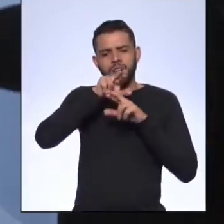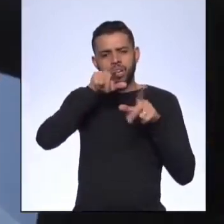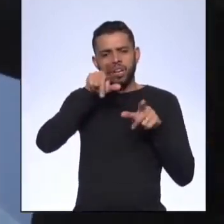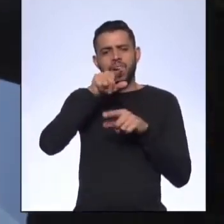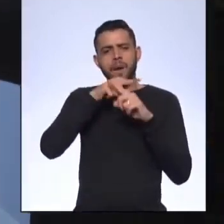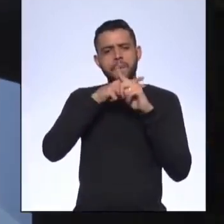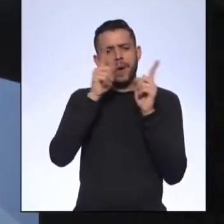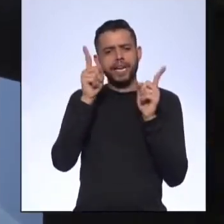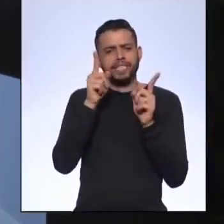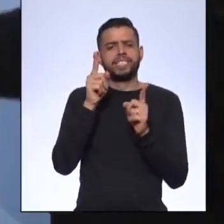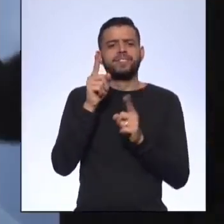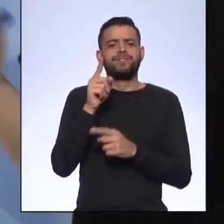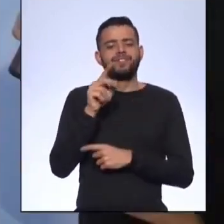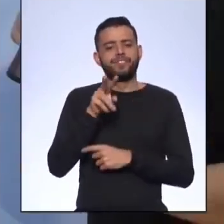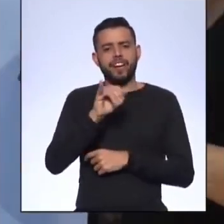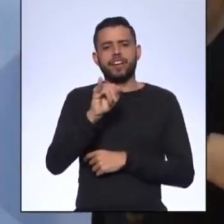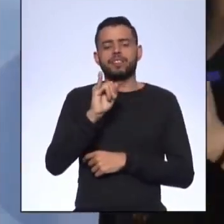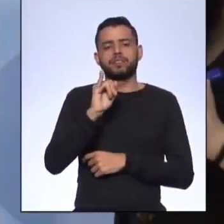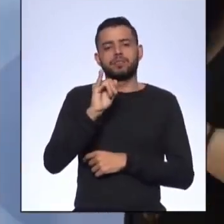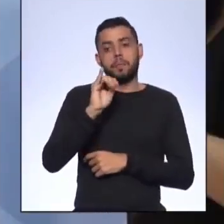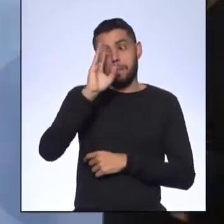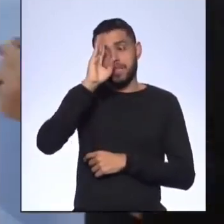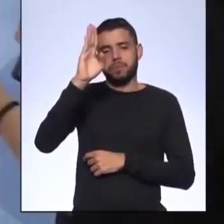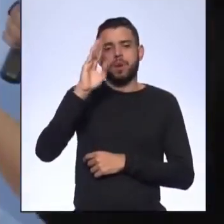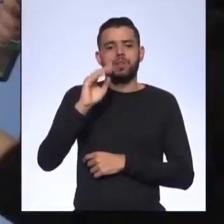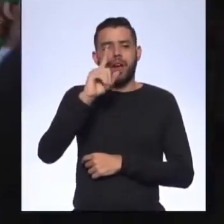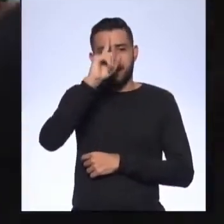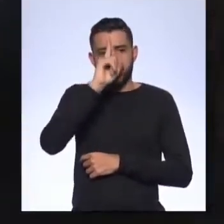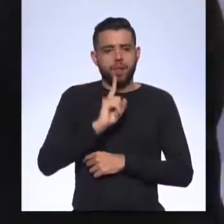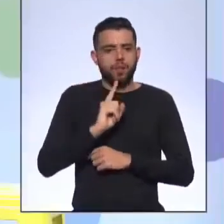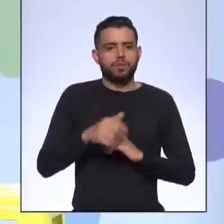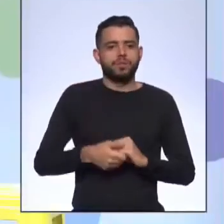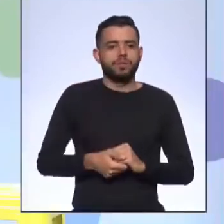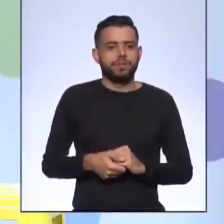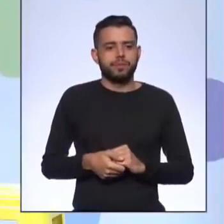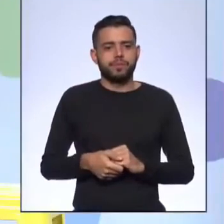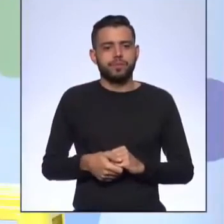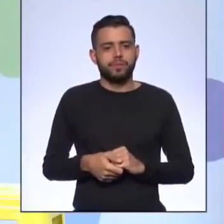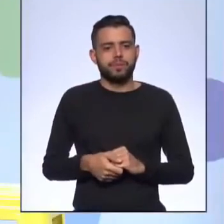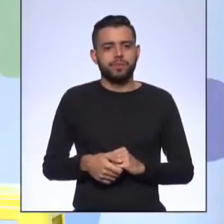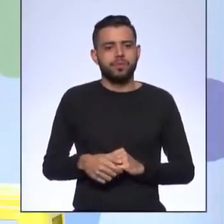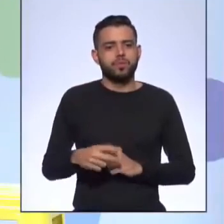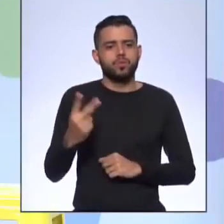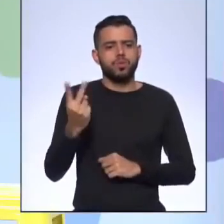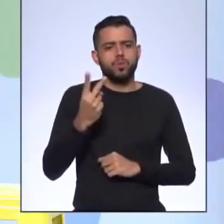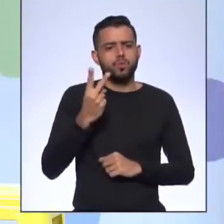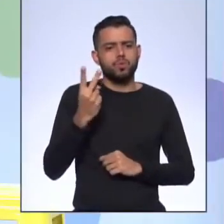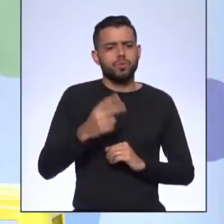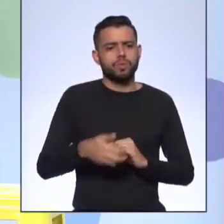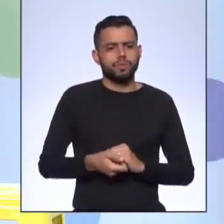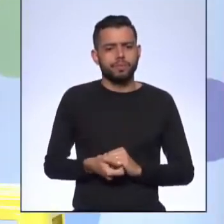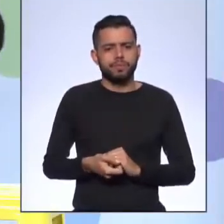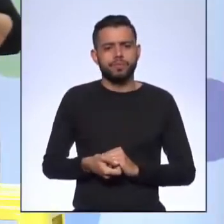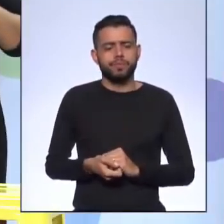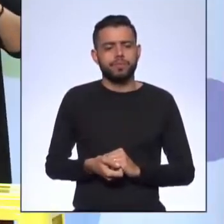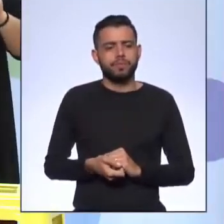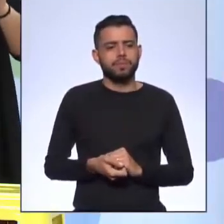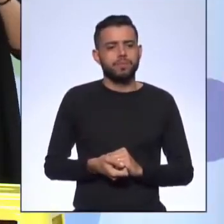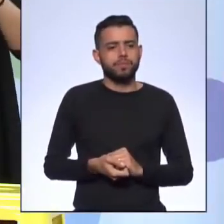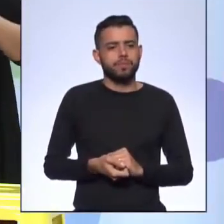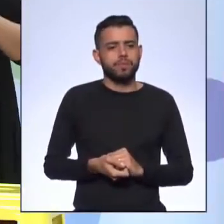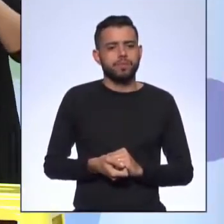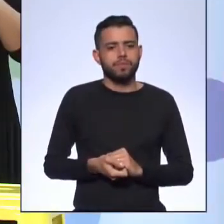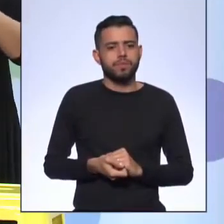eles vão manifestar a cor amarela. E se a gente pegar esse segundo caso aqui? Esse segundo caso